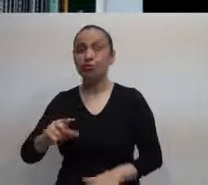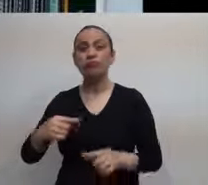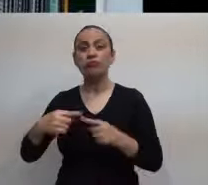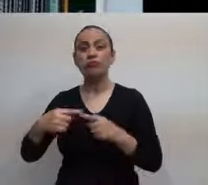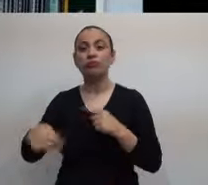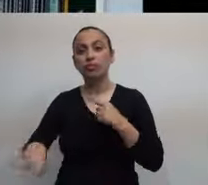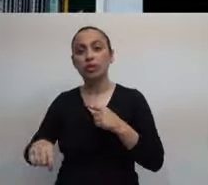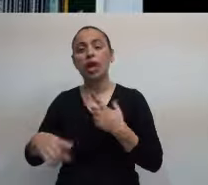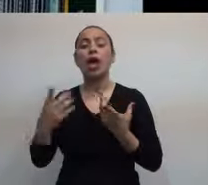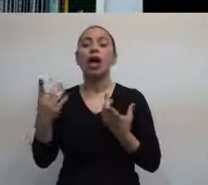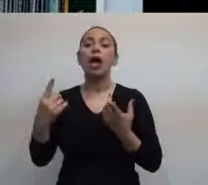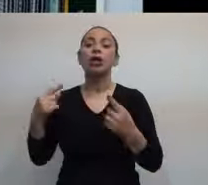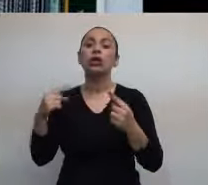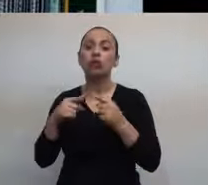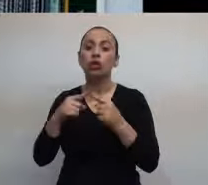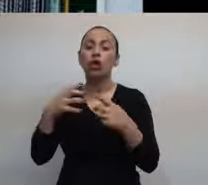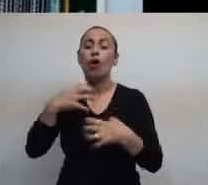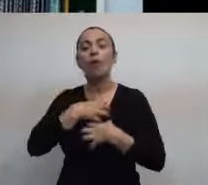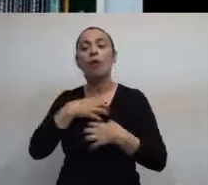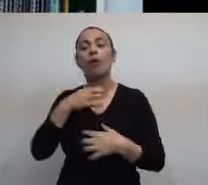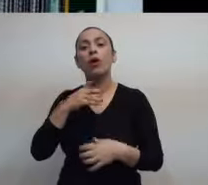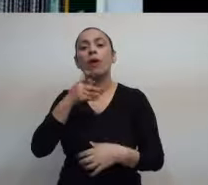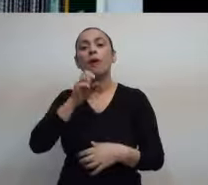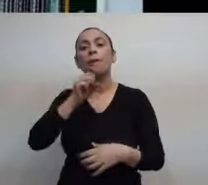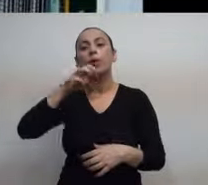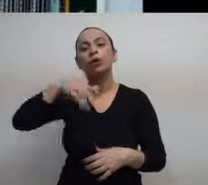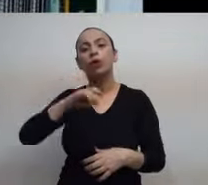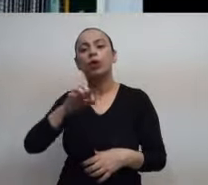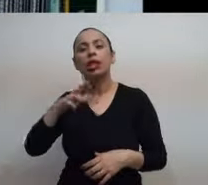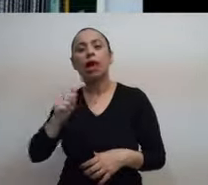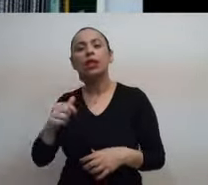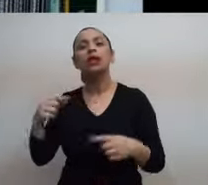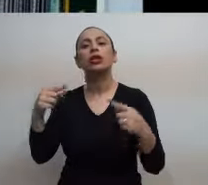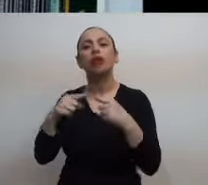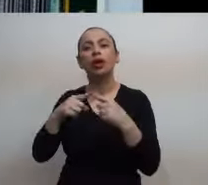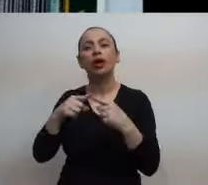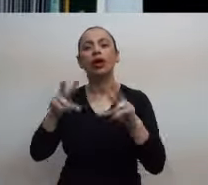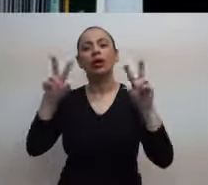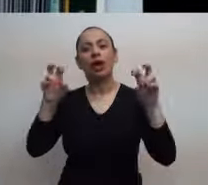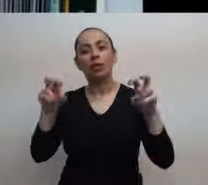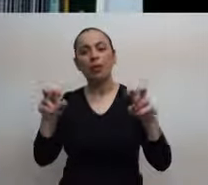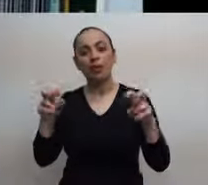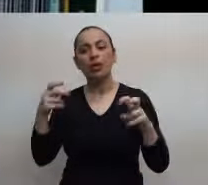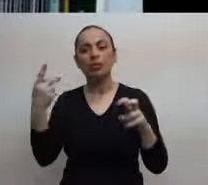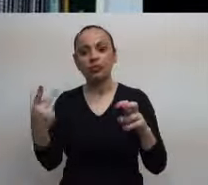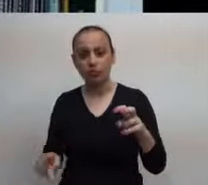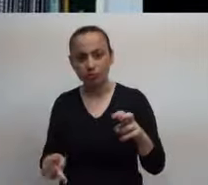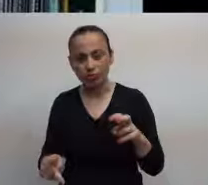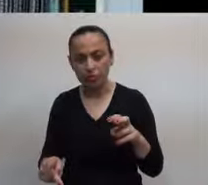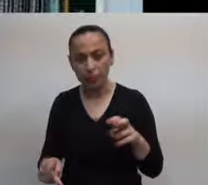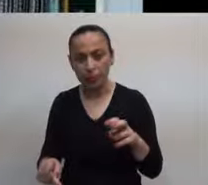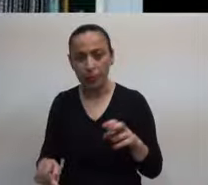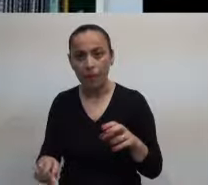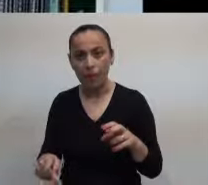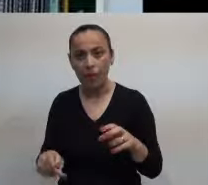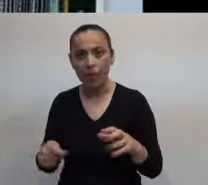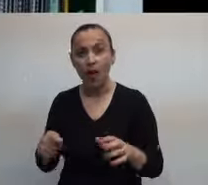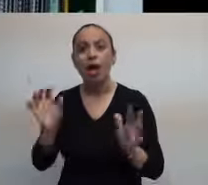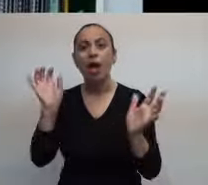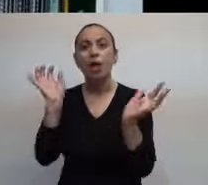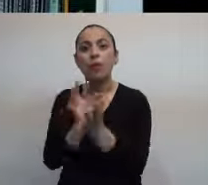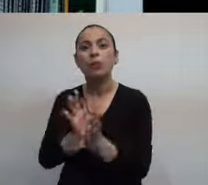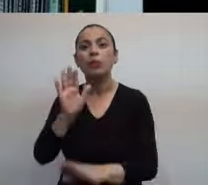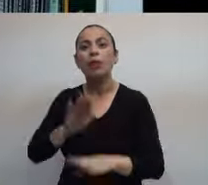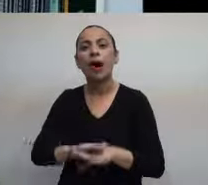de forma pós-moderna, mais sofisticada, a temática em pauta, em